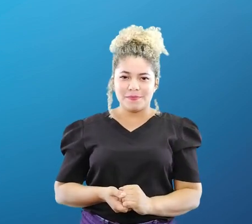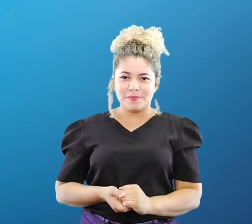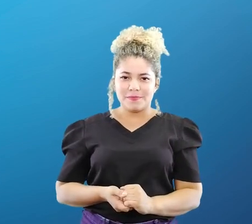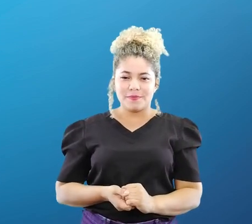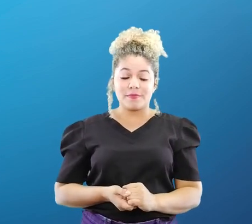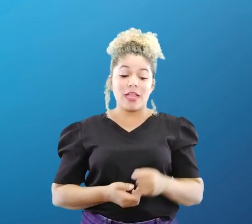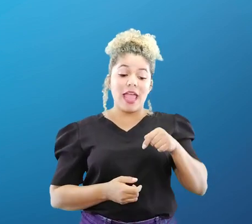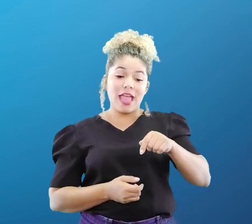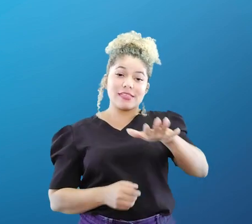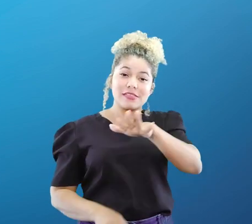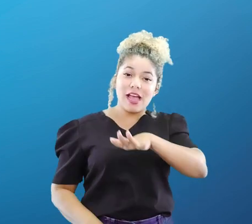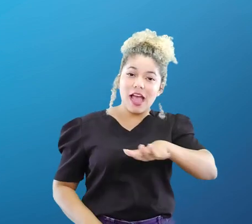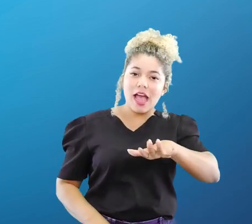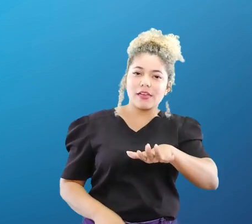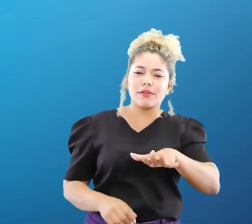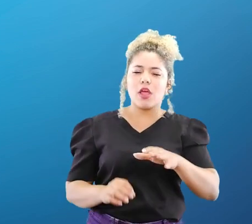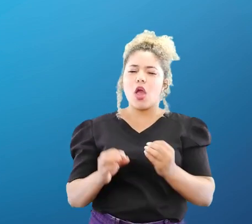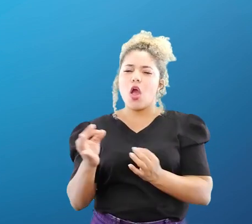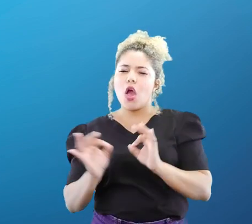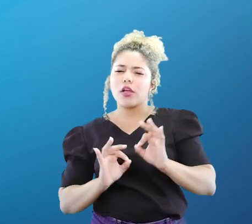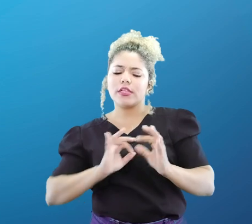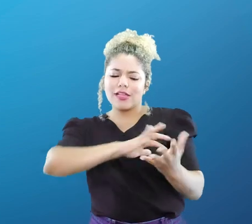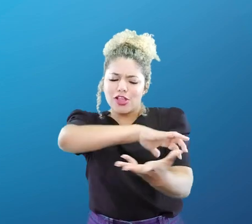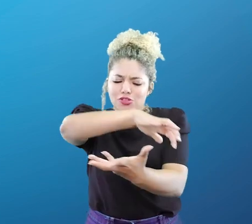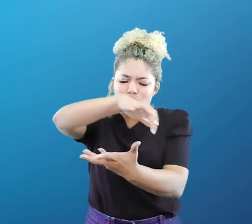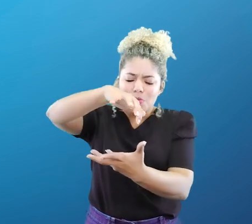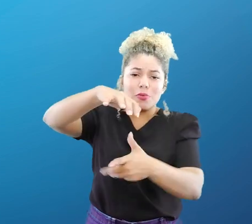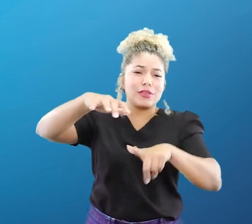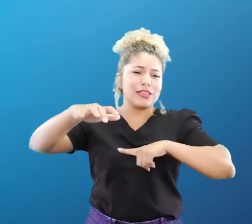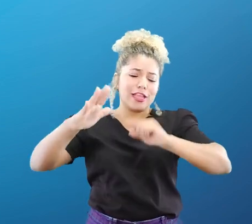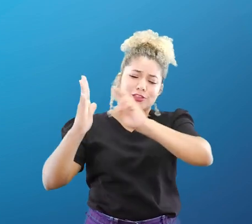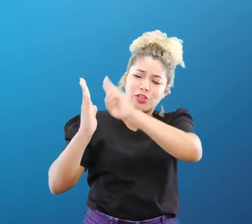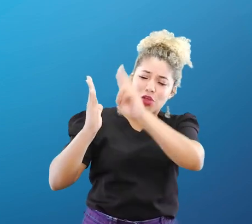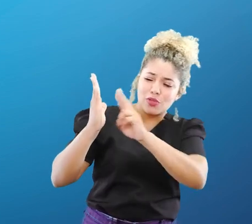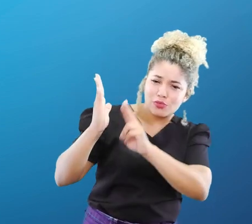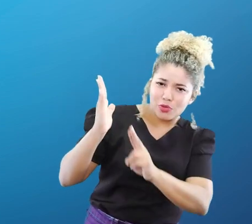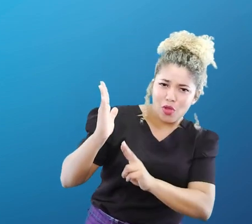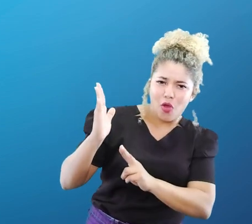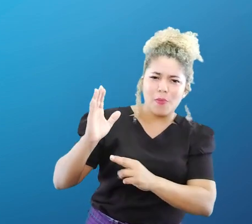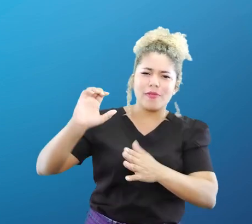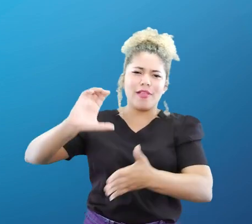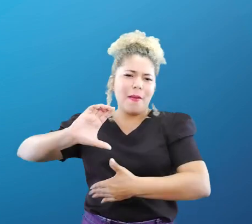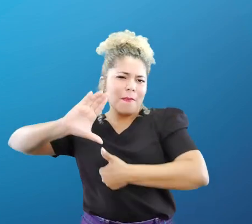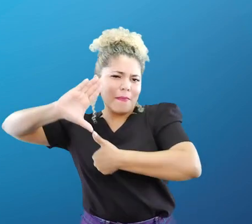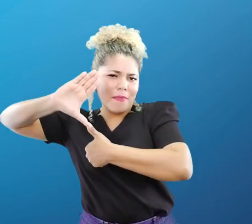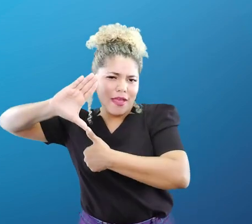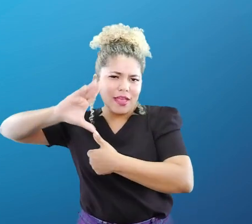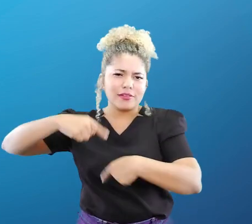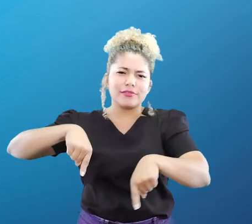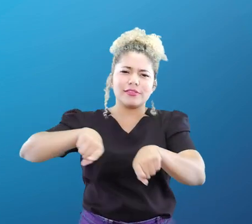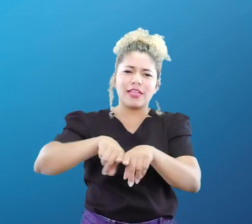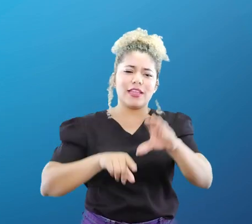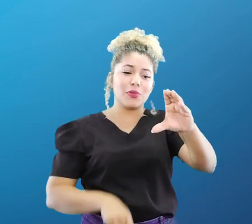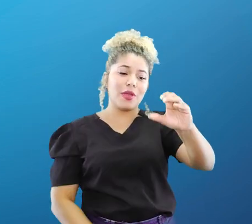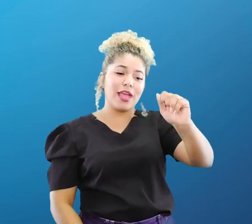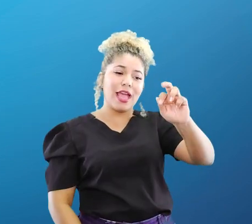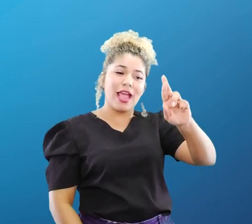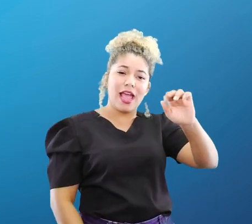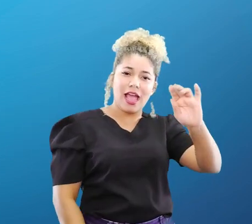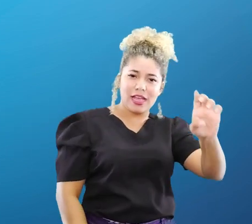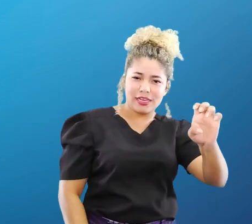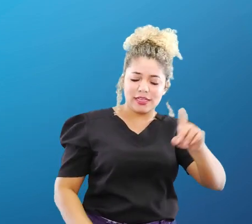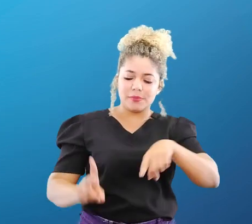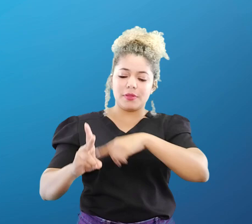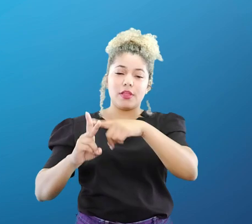As placas tectônicas são distribuídas por todo o mundo. Nós temos a placa da América do Norte, placas do Caribe, placa de